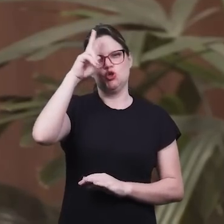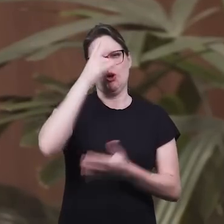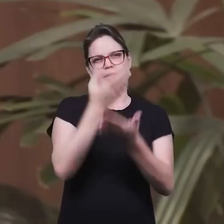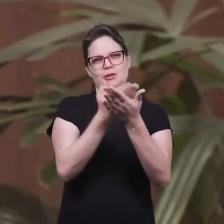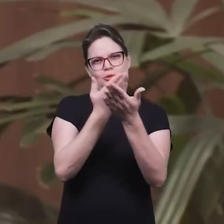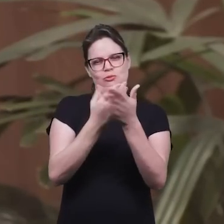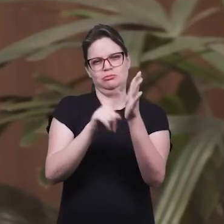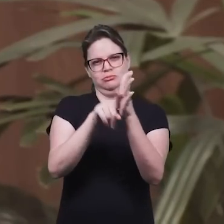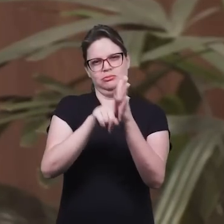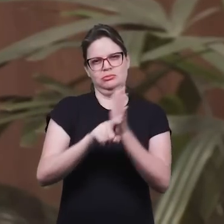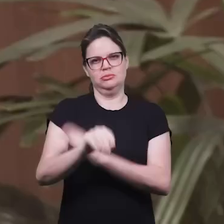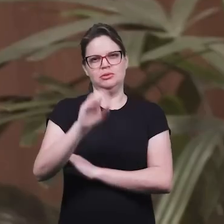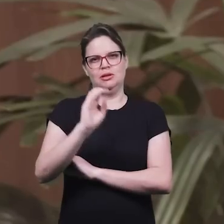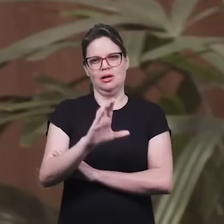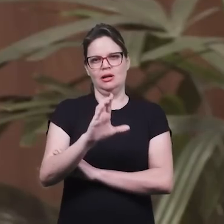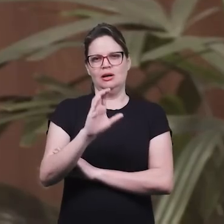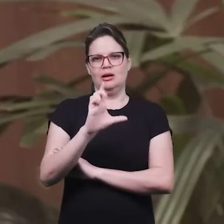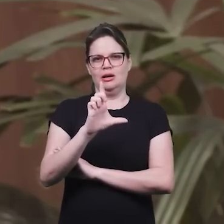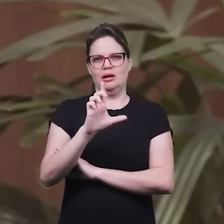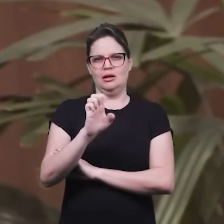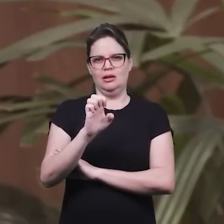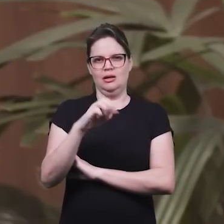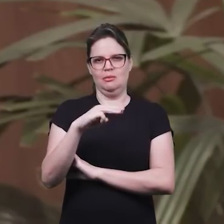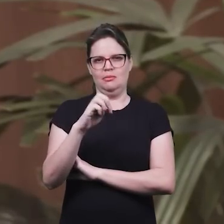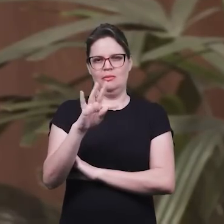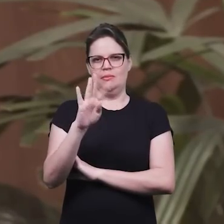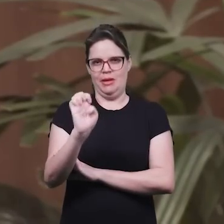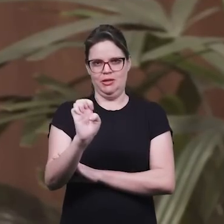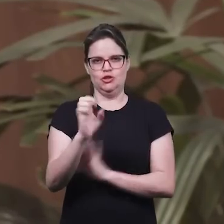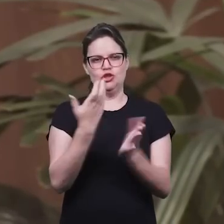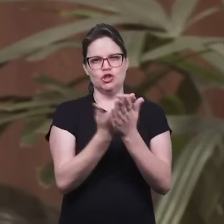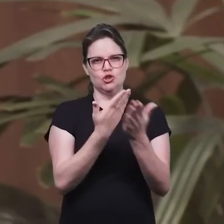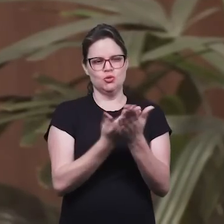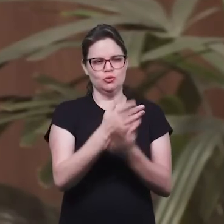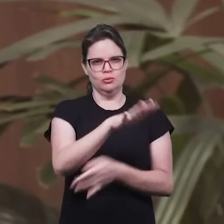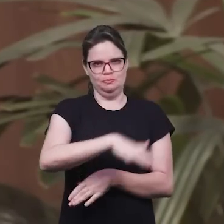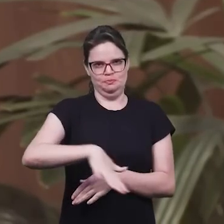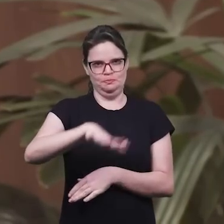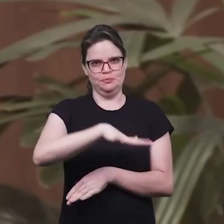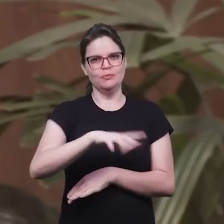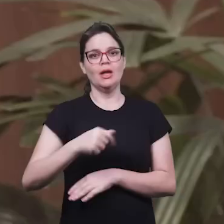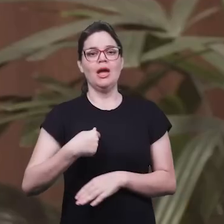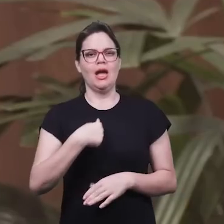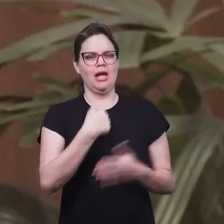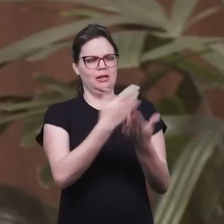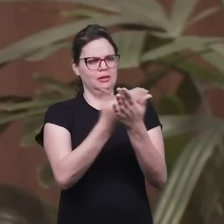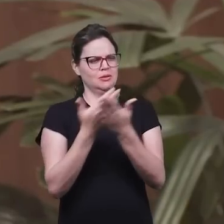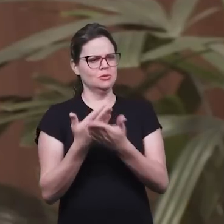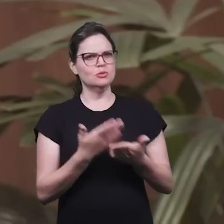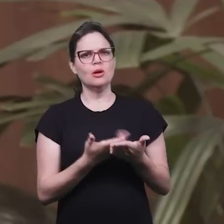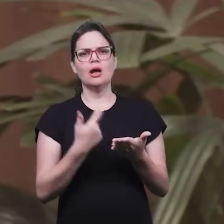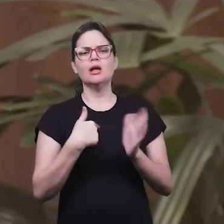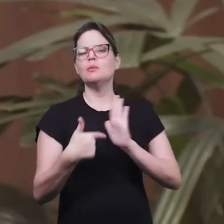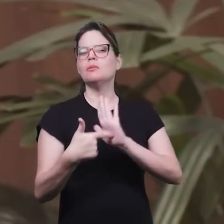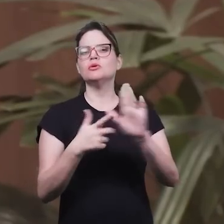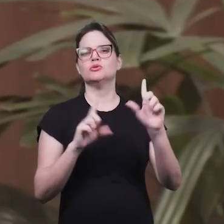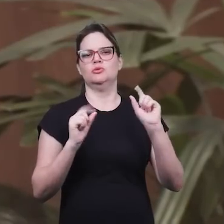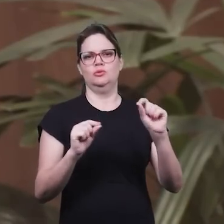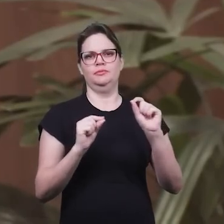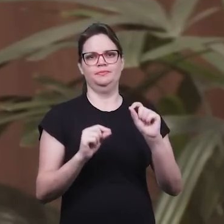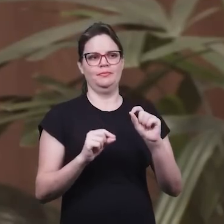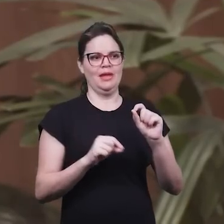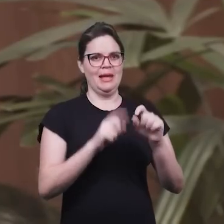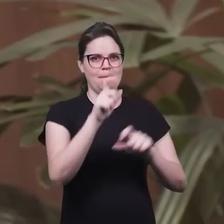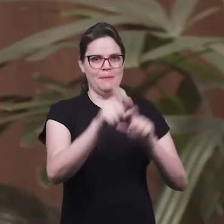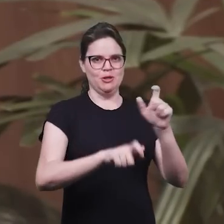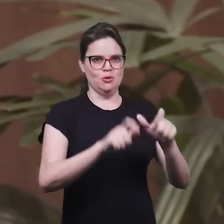Edson? Clemente foi um estudioso de Alexandria. Ele deixa um registro interessante, que aquele que o levava